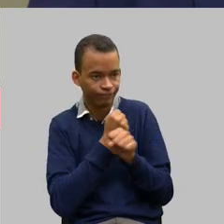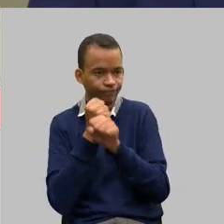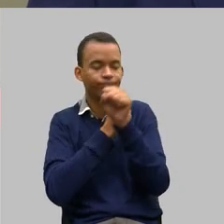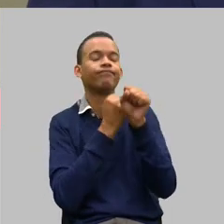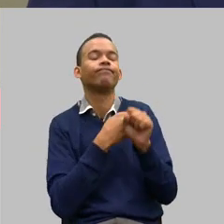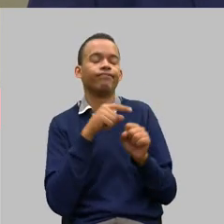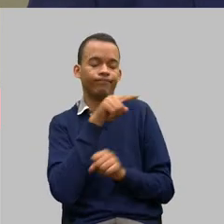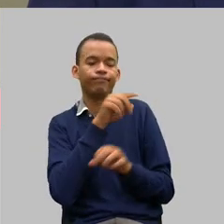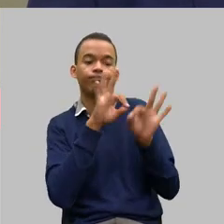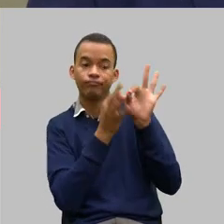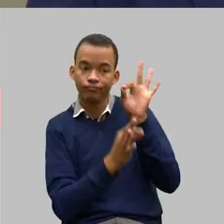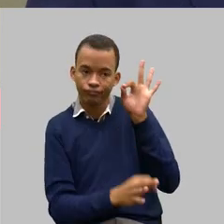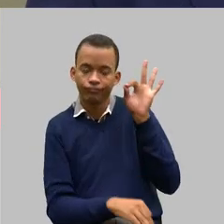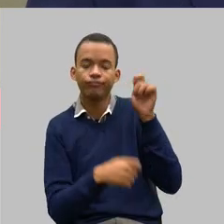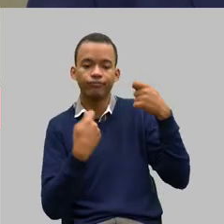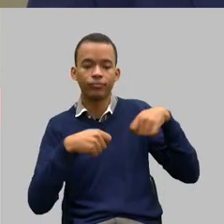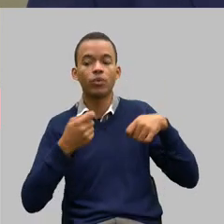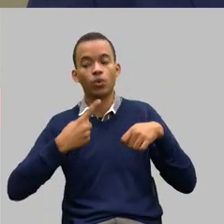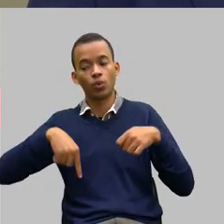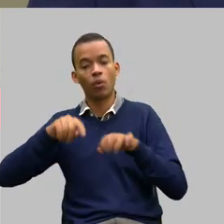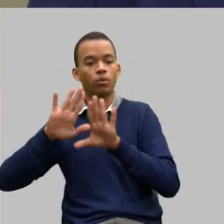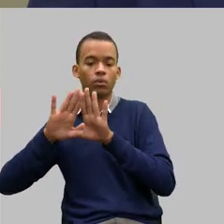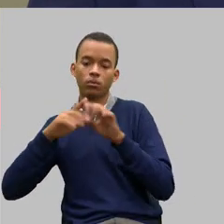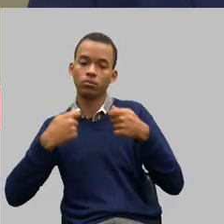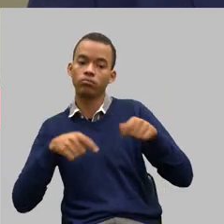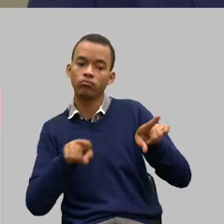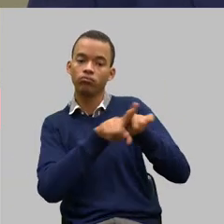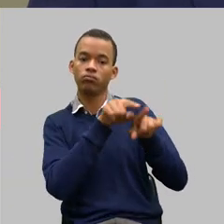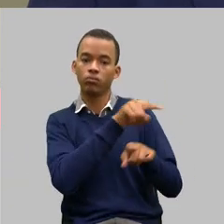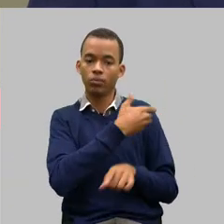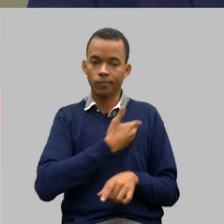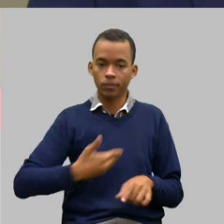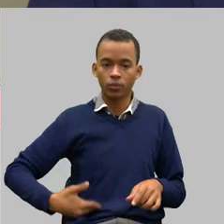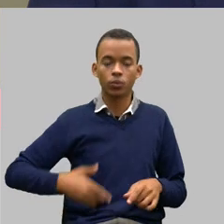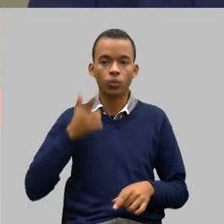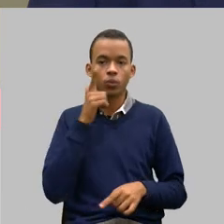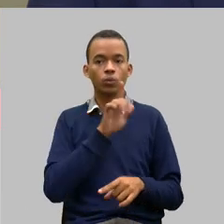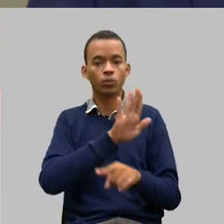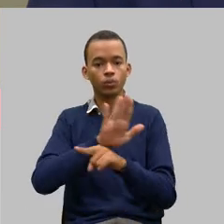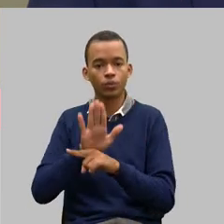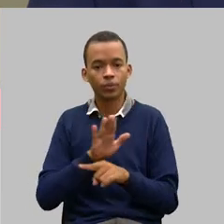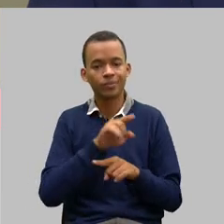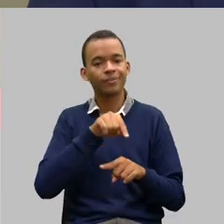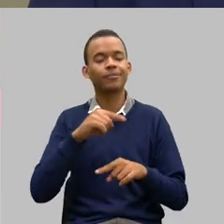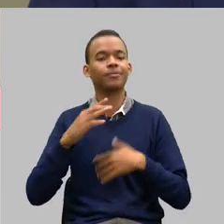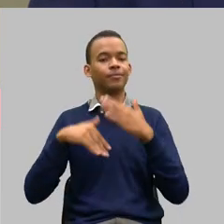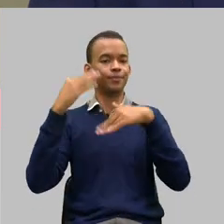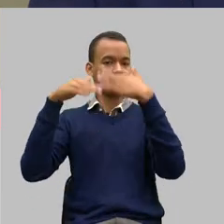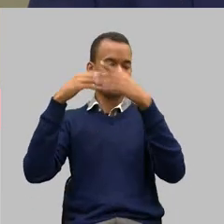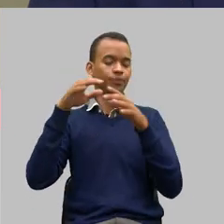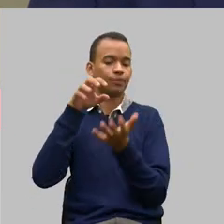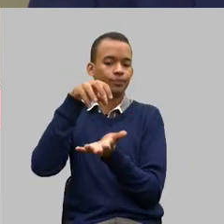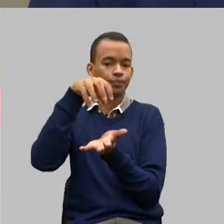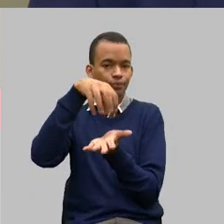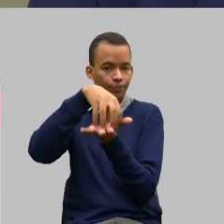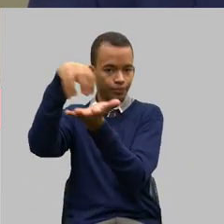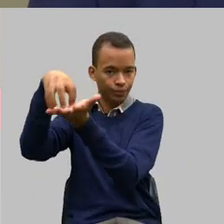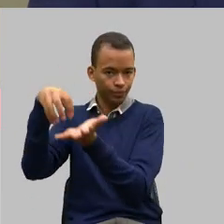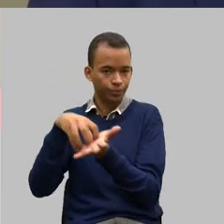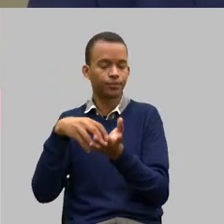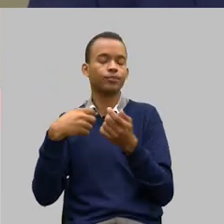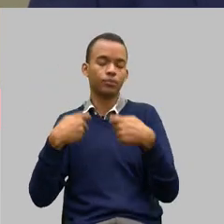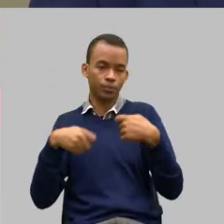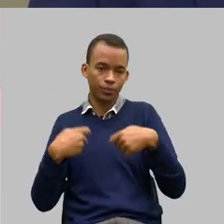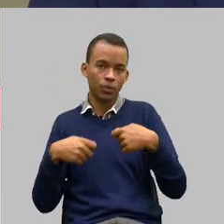o o governo para que a gente possa avançar em várias frentes e nós vamos falar um pouquinho sobre isso posteriormente mas eu